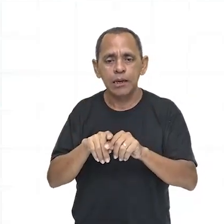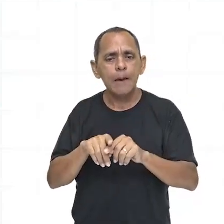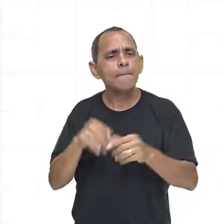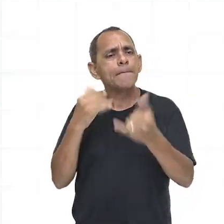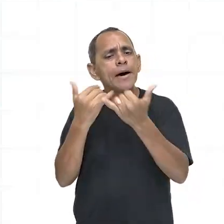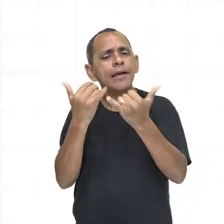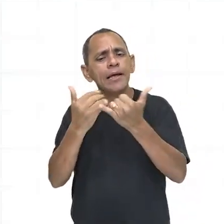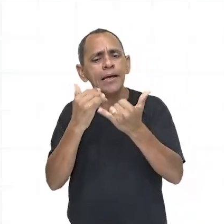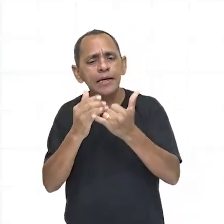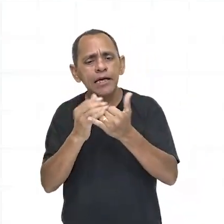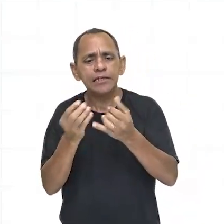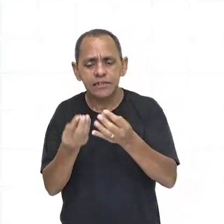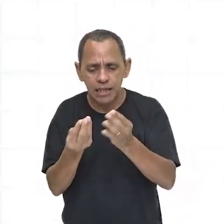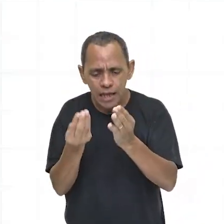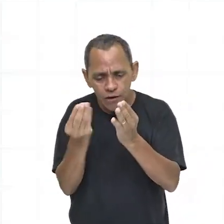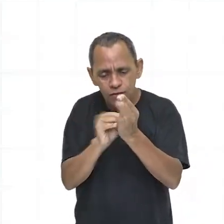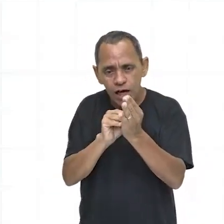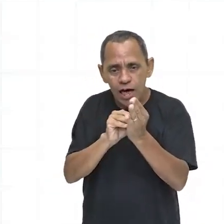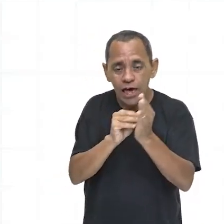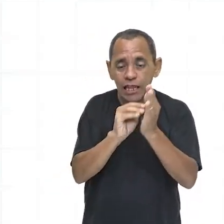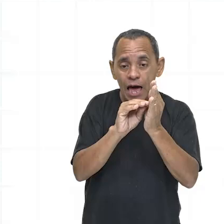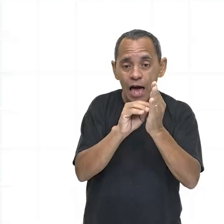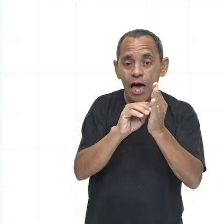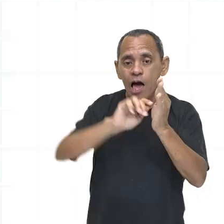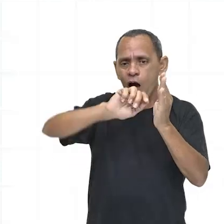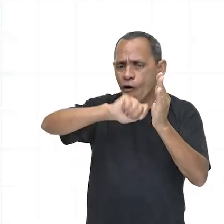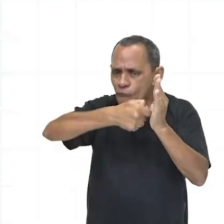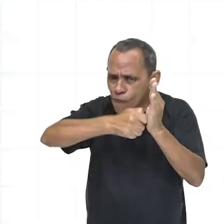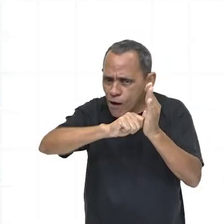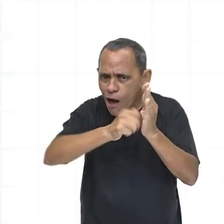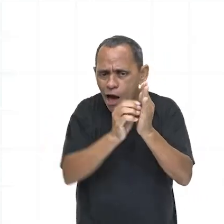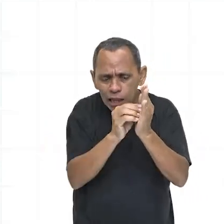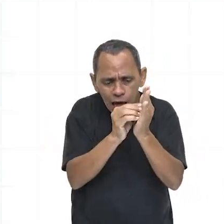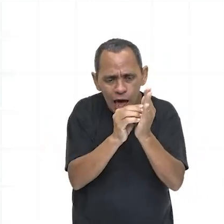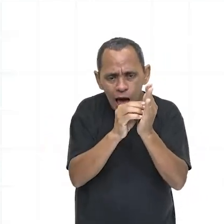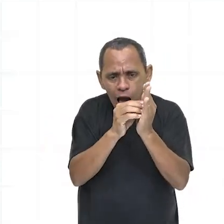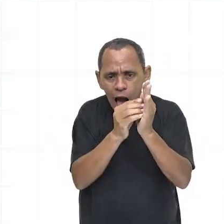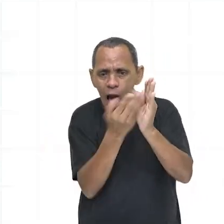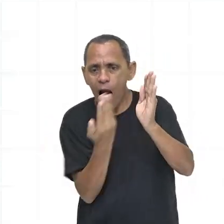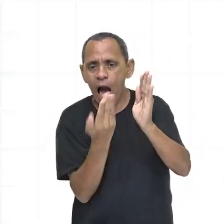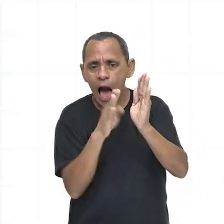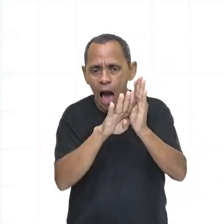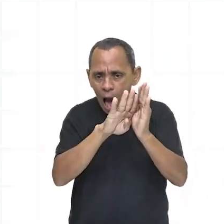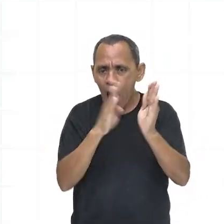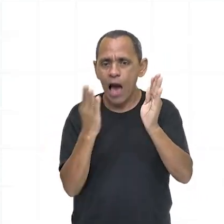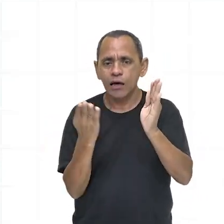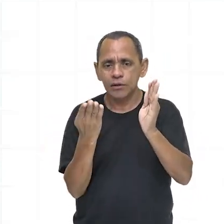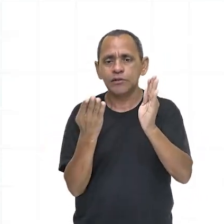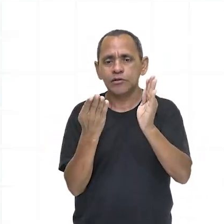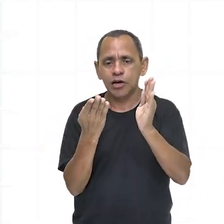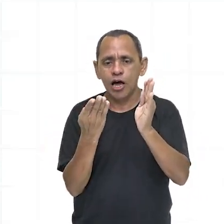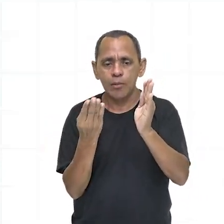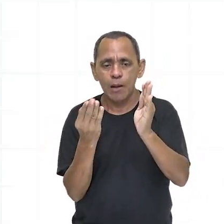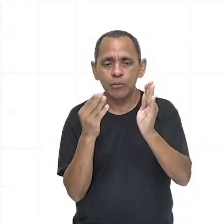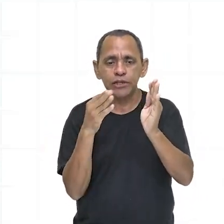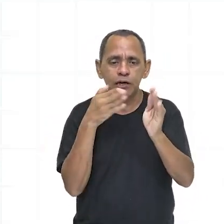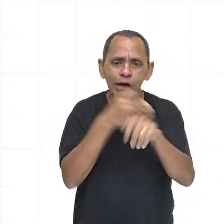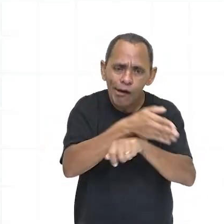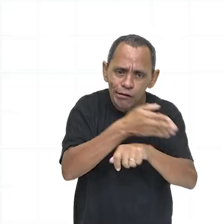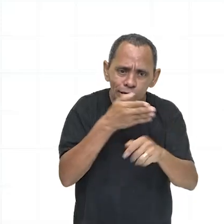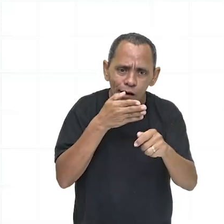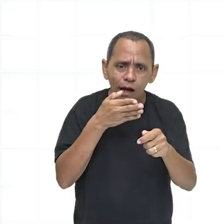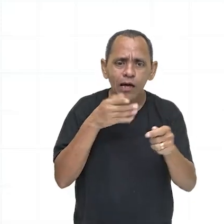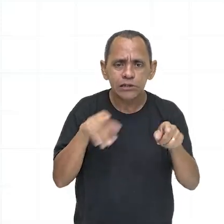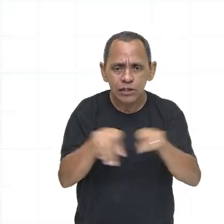para a glicose poder entrar e ali então a célula poder metabolizar